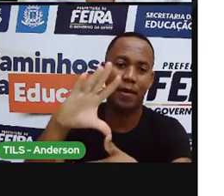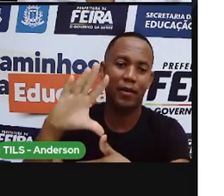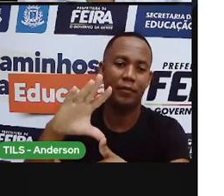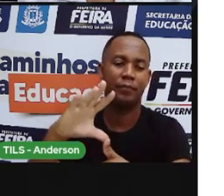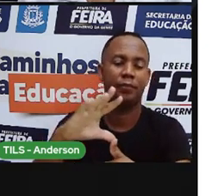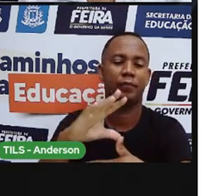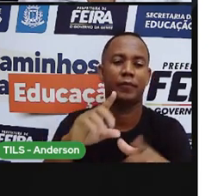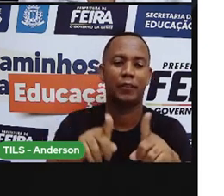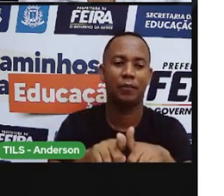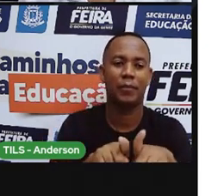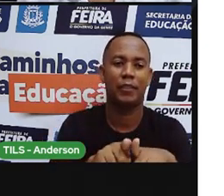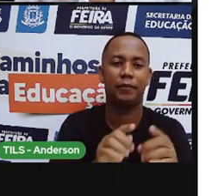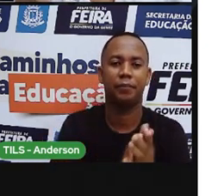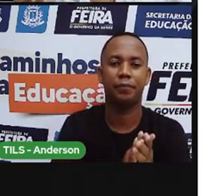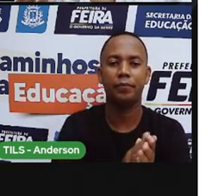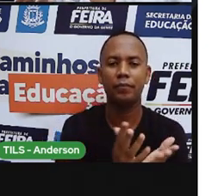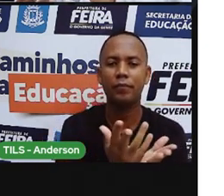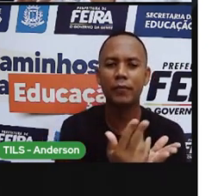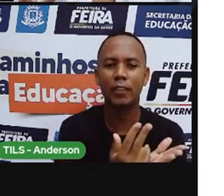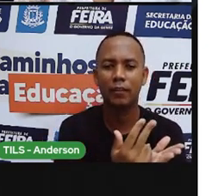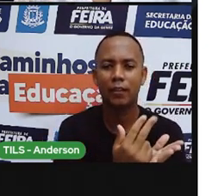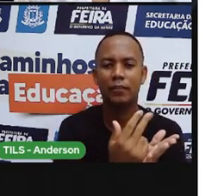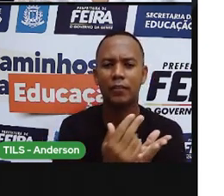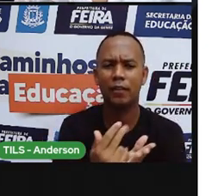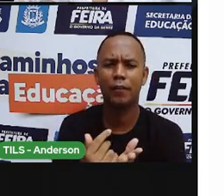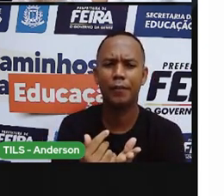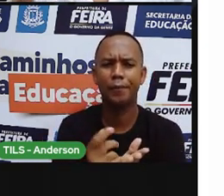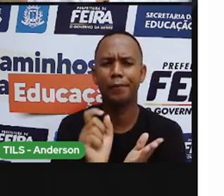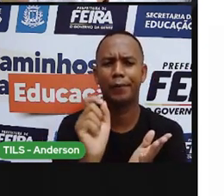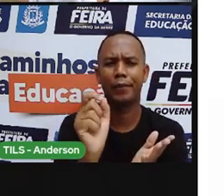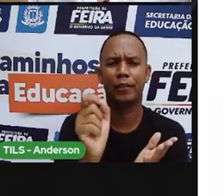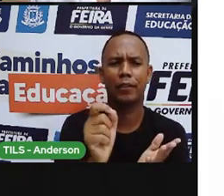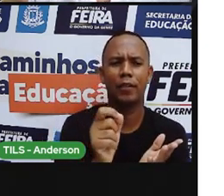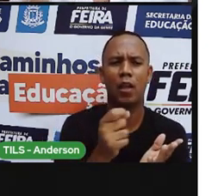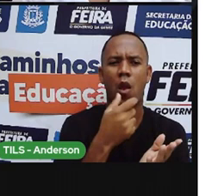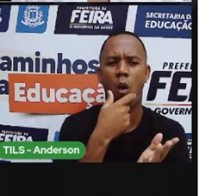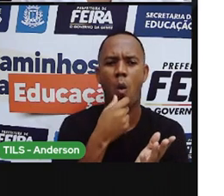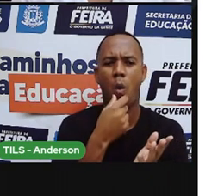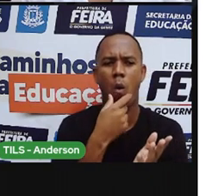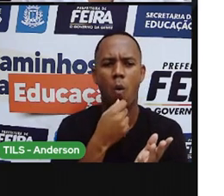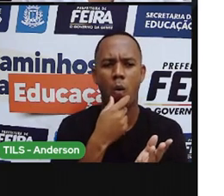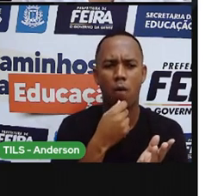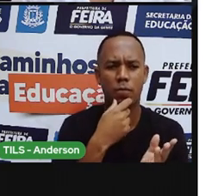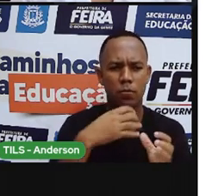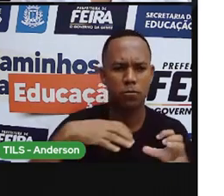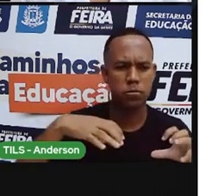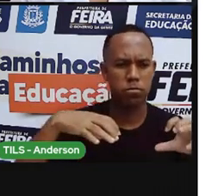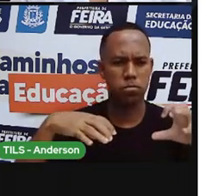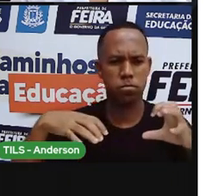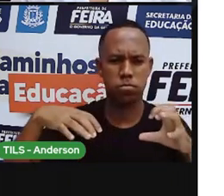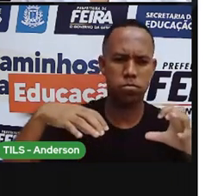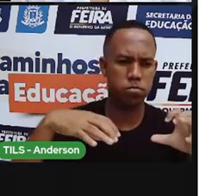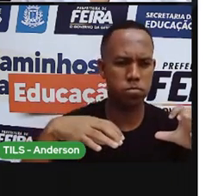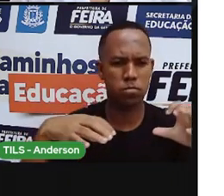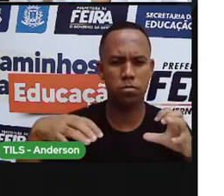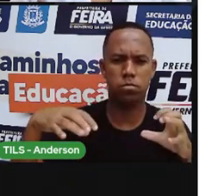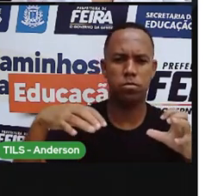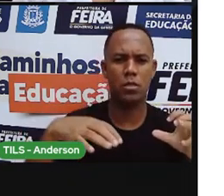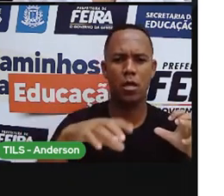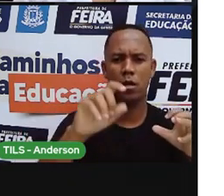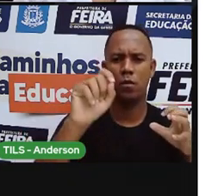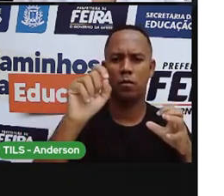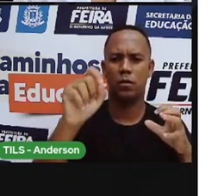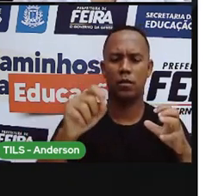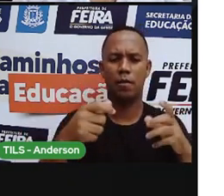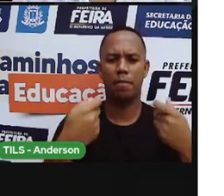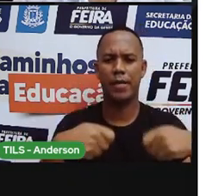momento desse desenho, desse anime, o vilão, né, ele diz o seguinte: olha, precisamos